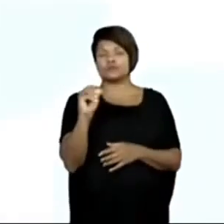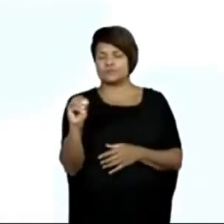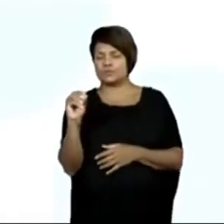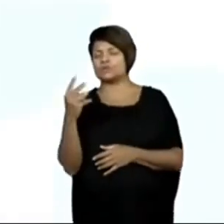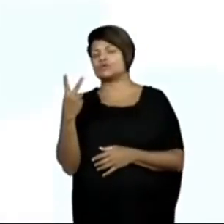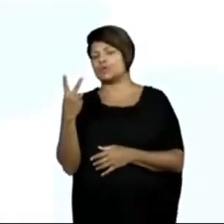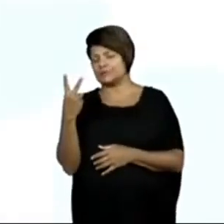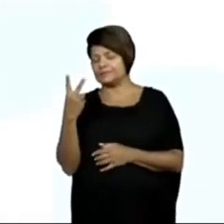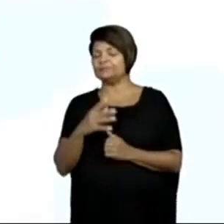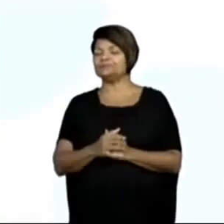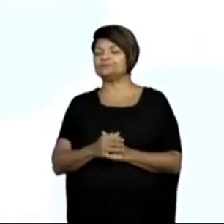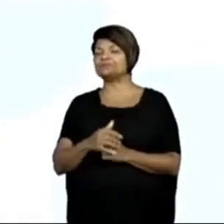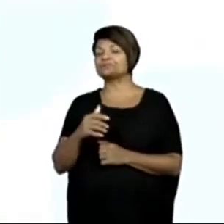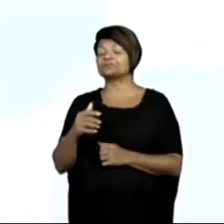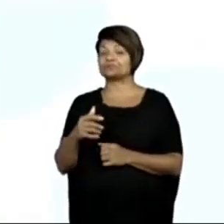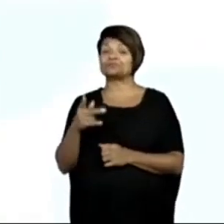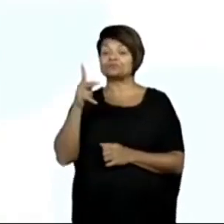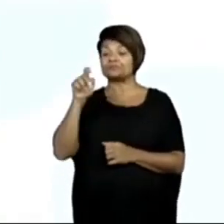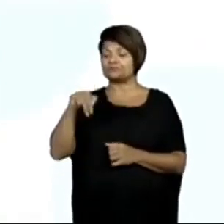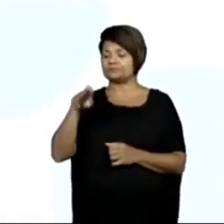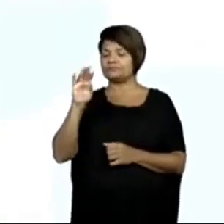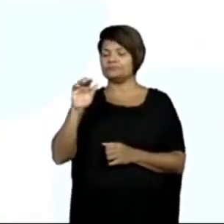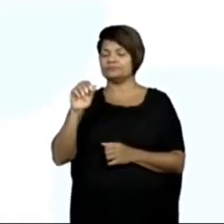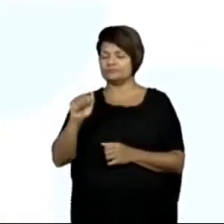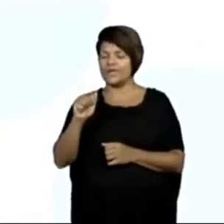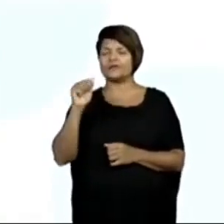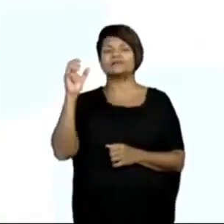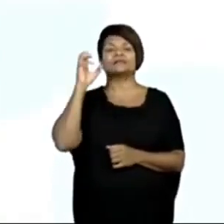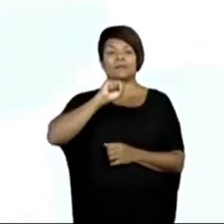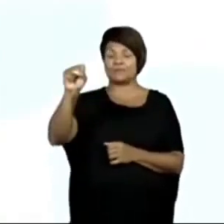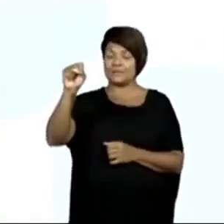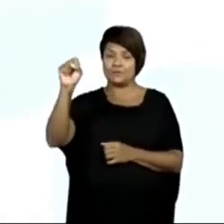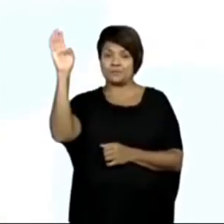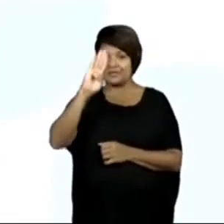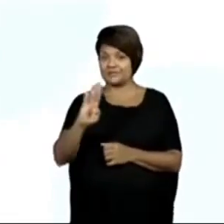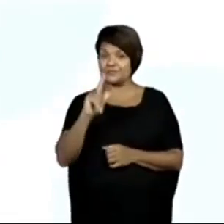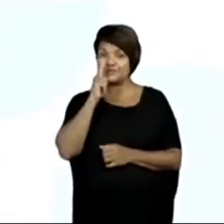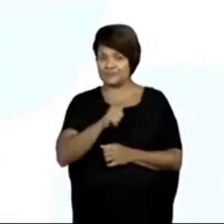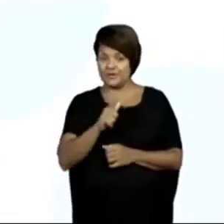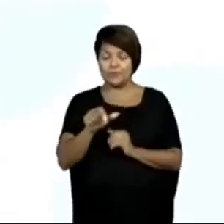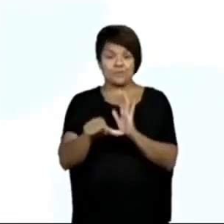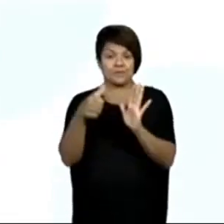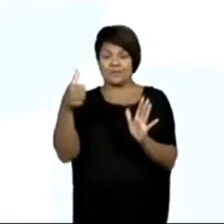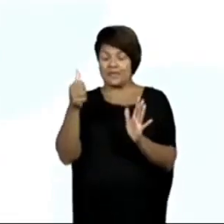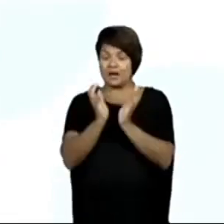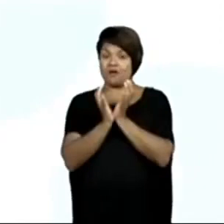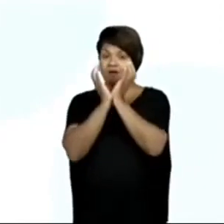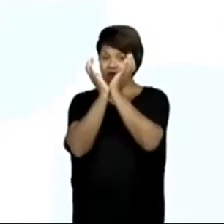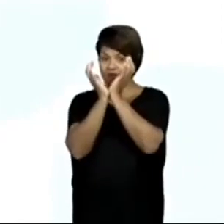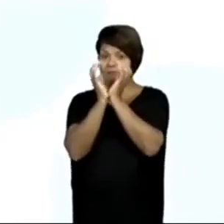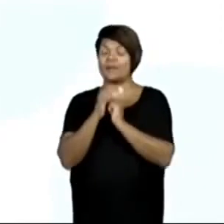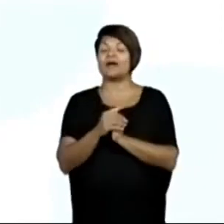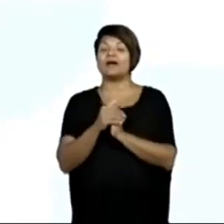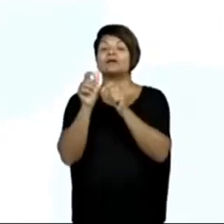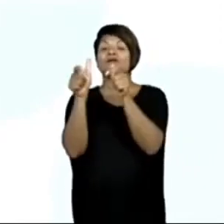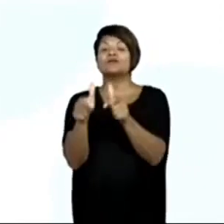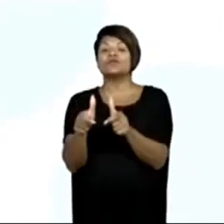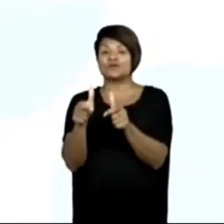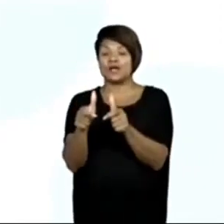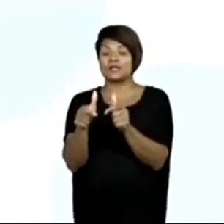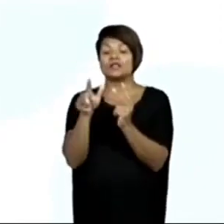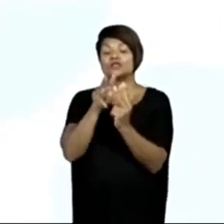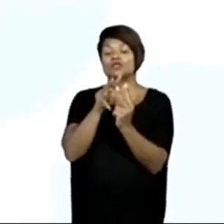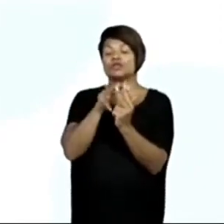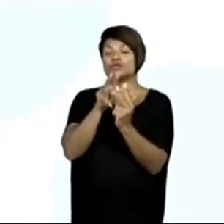Brasil conseguiu o título de pentacampeão, onde foi o primeiro ano, né, a primeira Copa do Mundo que foi sediada em 2